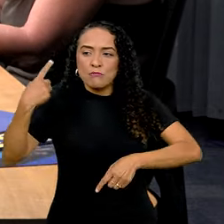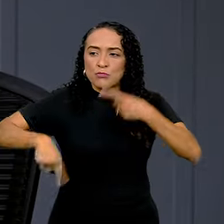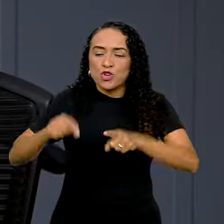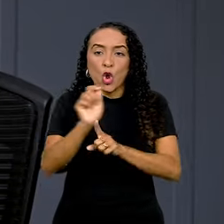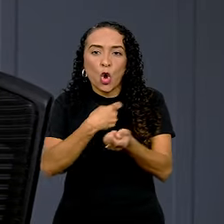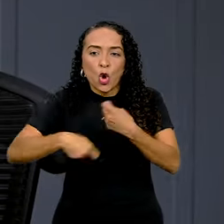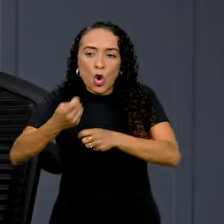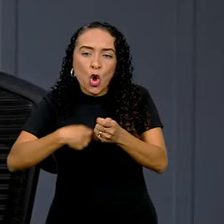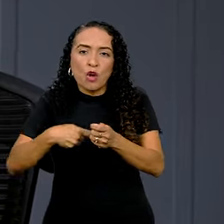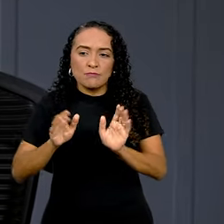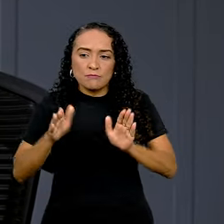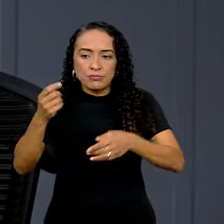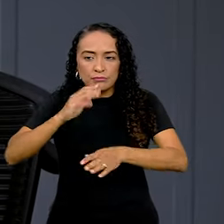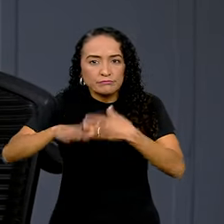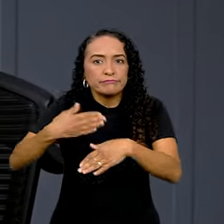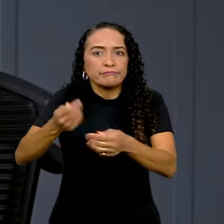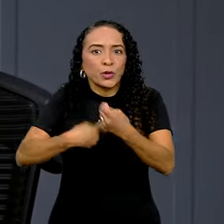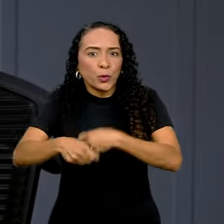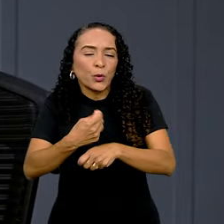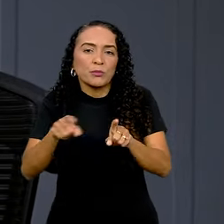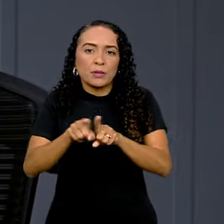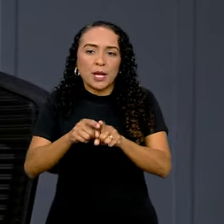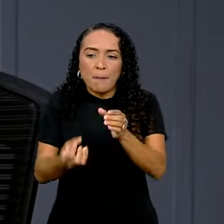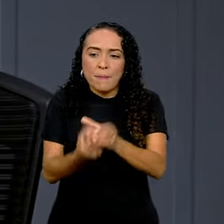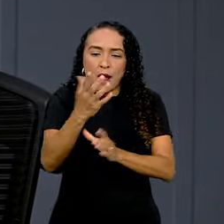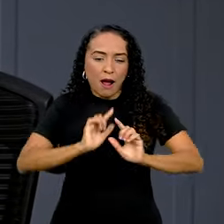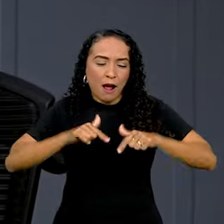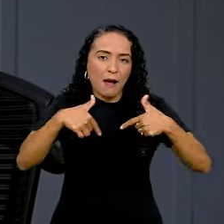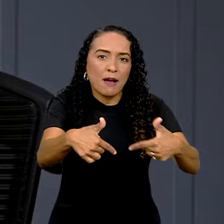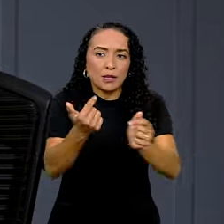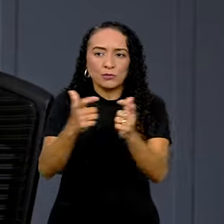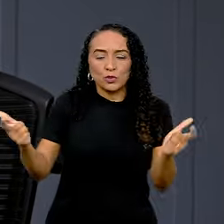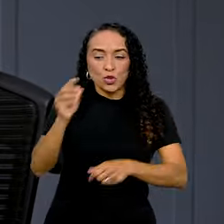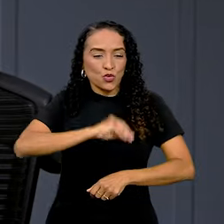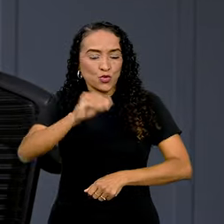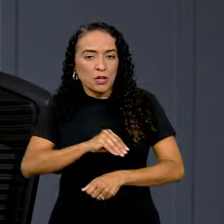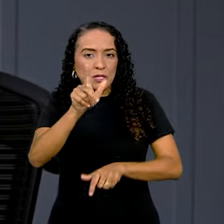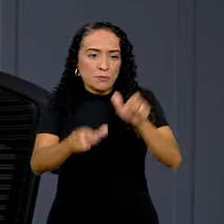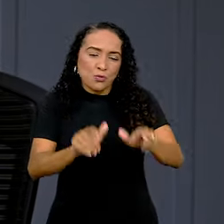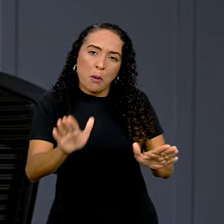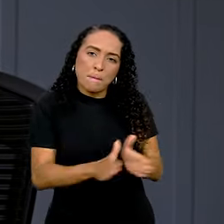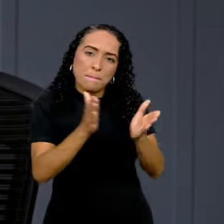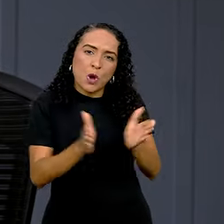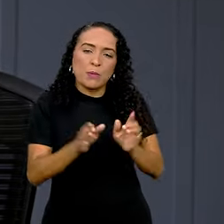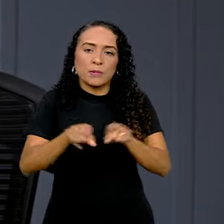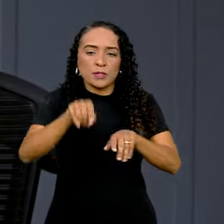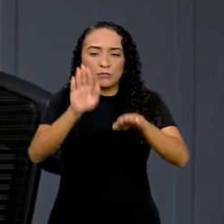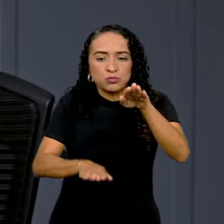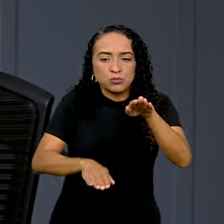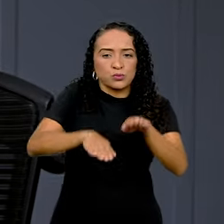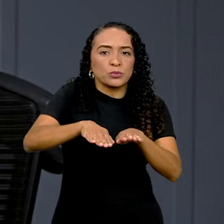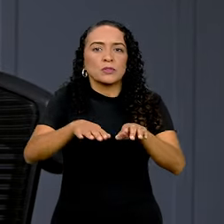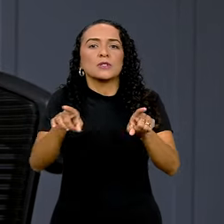econômicas voltadas ao crescimento econômico a a a geração de emprego a ampliação da renda dos mais pobres a redução das